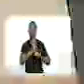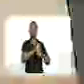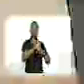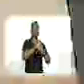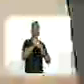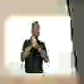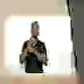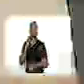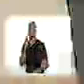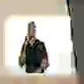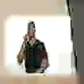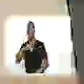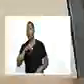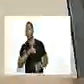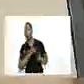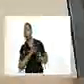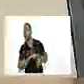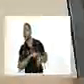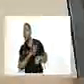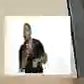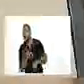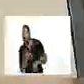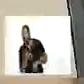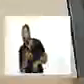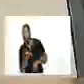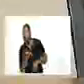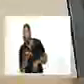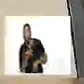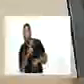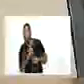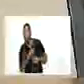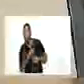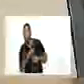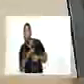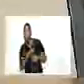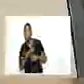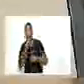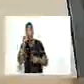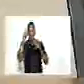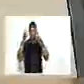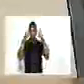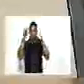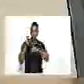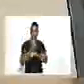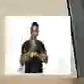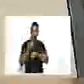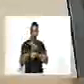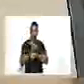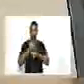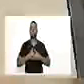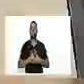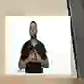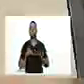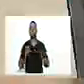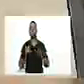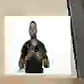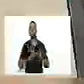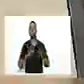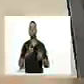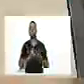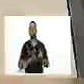quilômetro que a pessoa tá varrendo e vai ver vai fazer opções vai vai dar vai